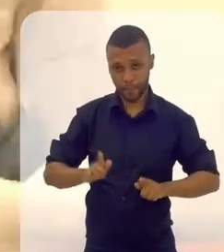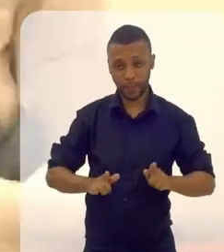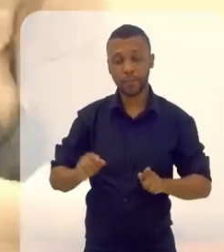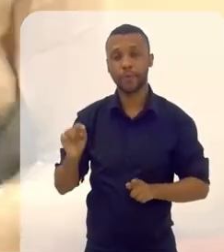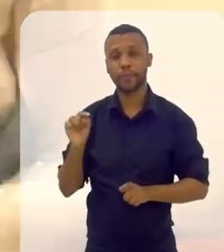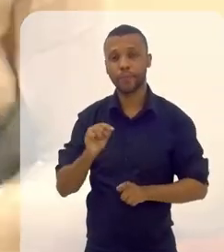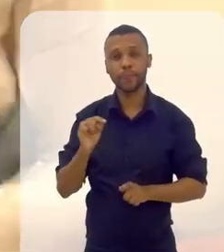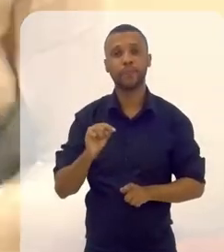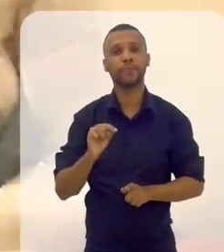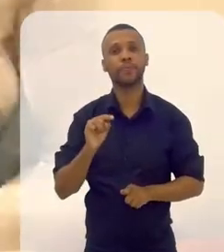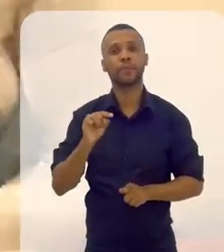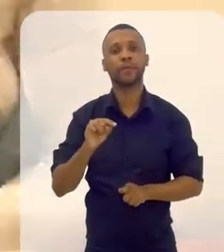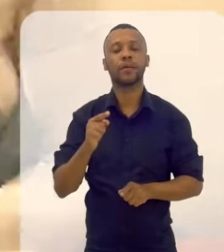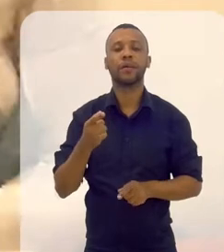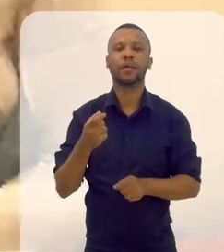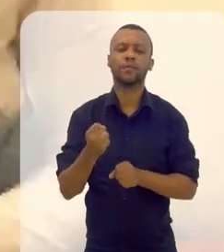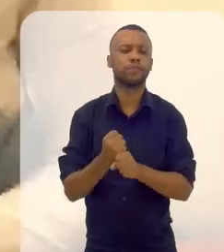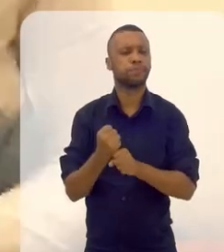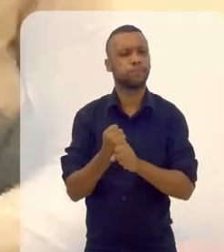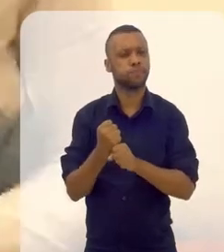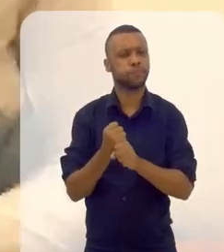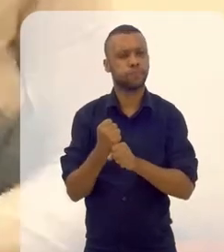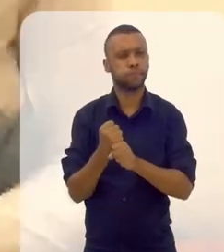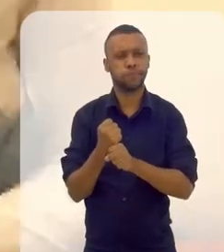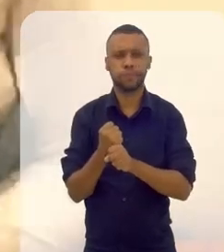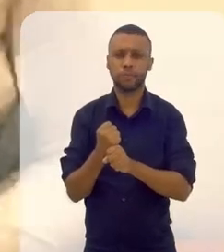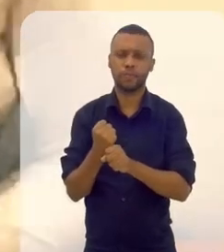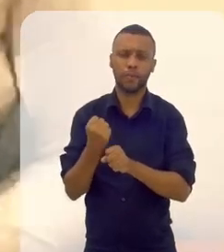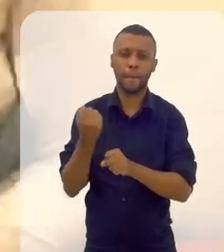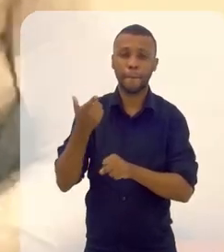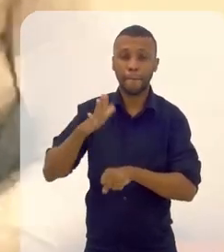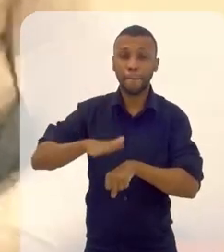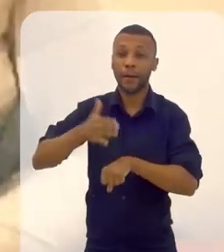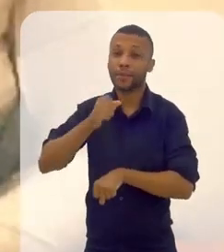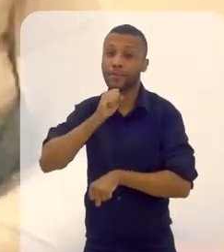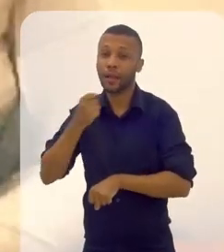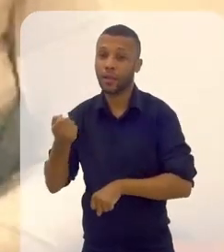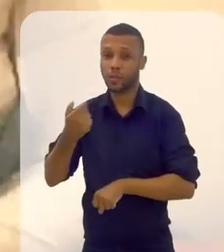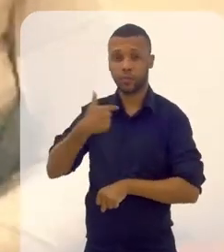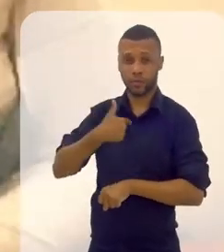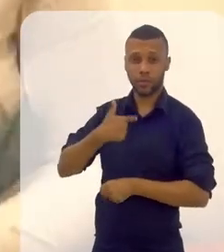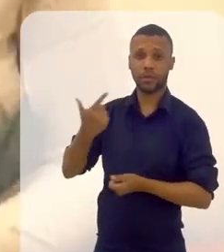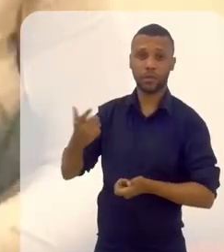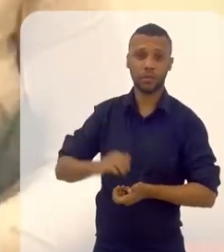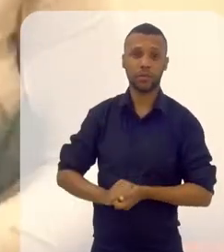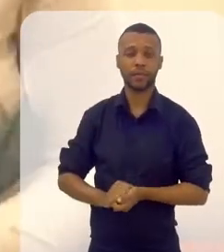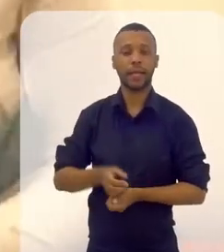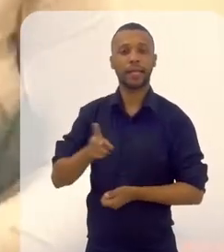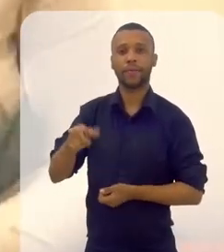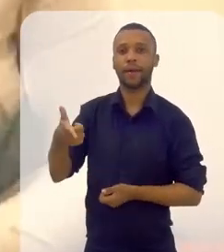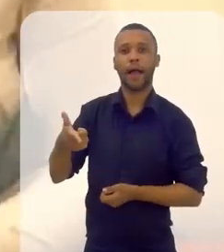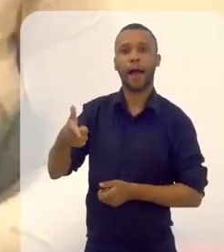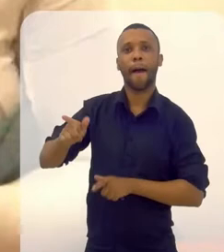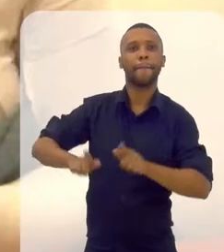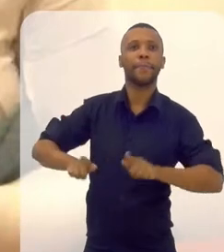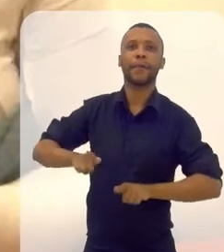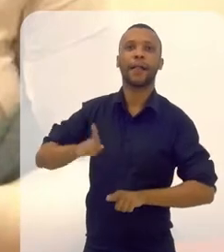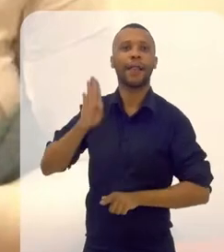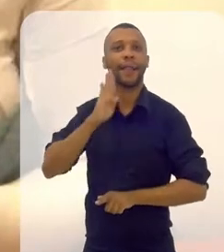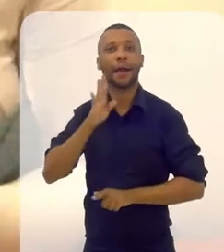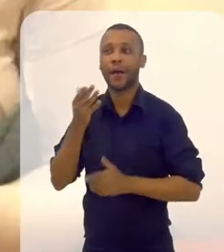ela é muitos anos mais velha que eu. E ela sempre foi a prima legal, que,